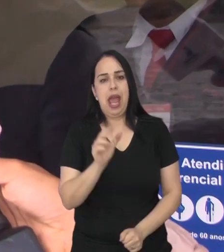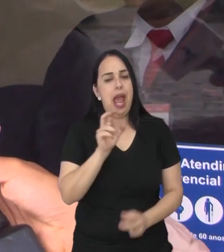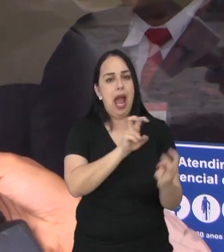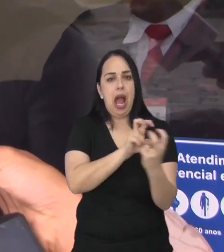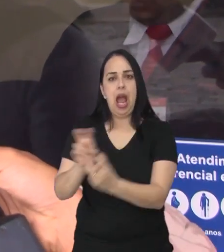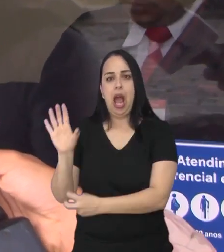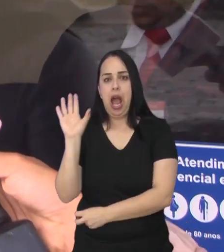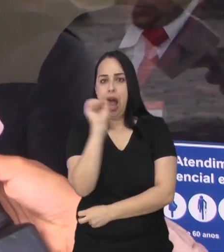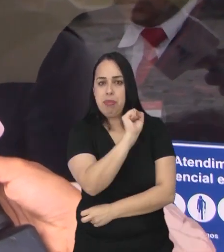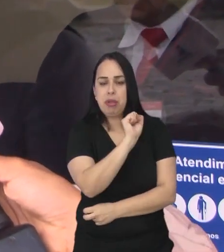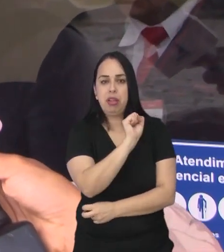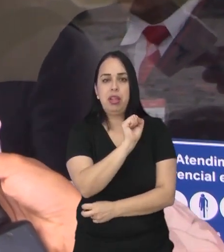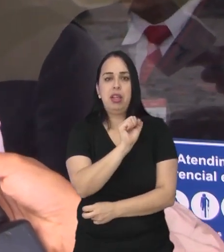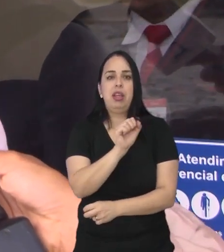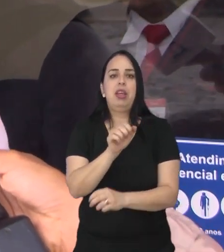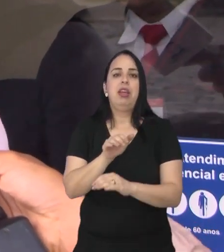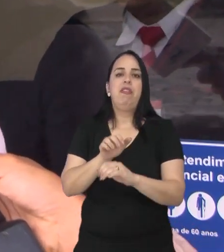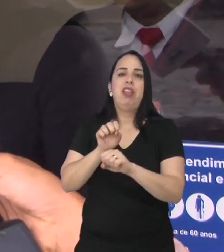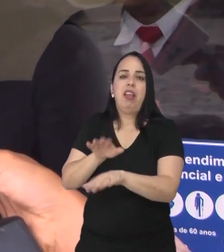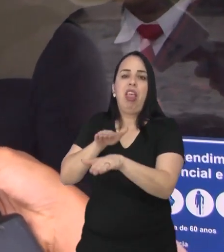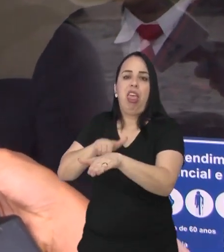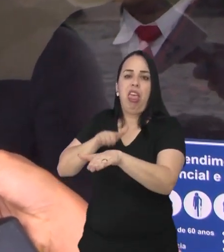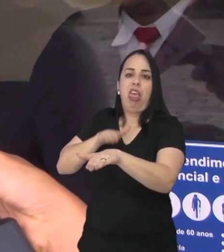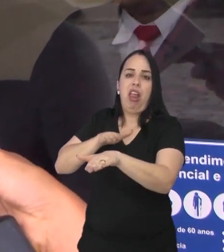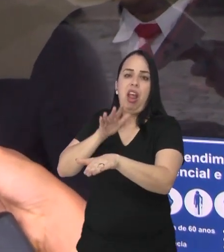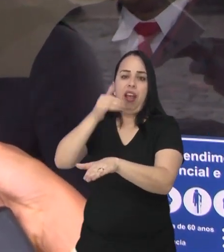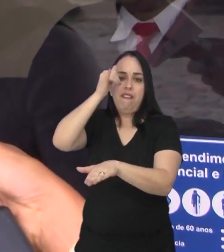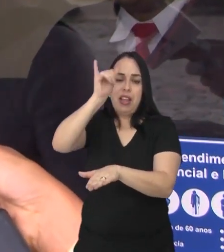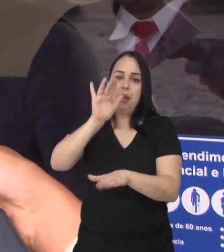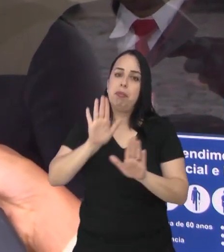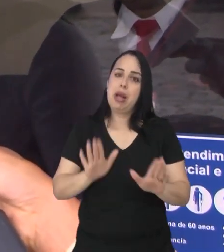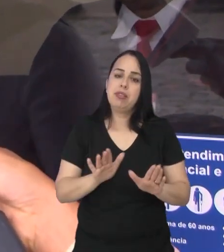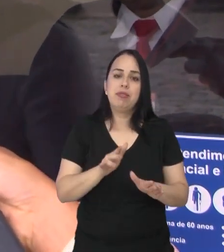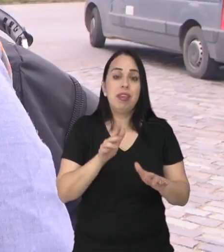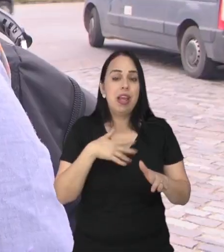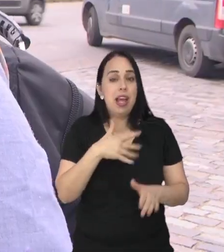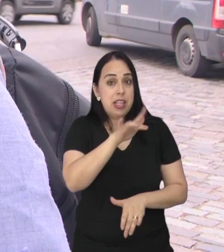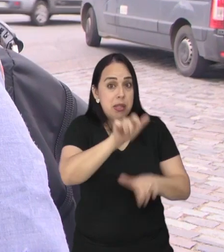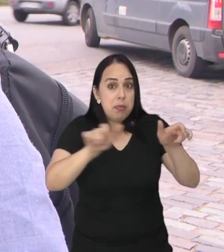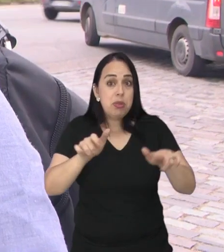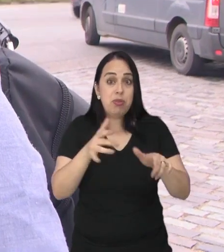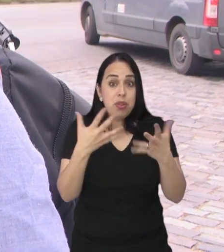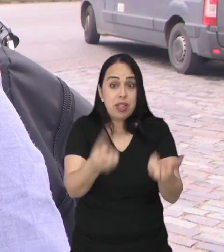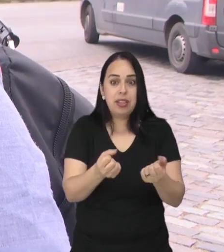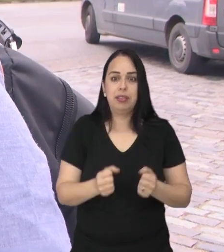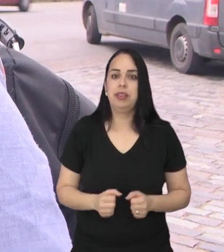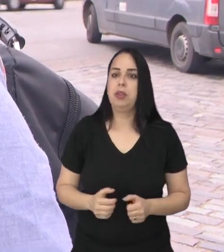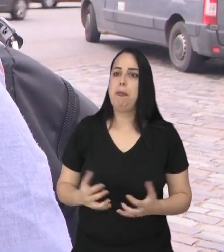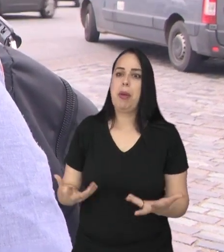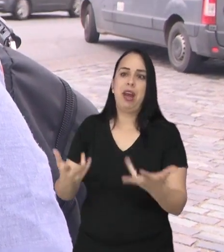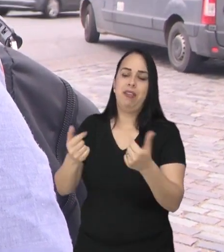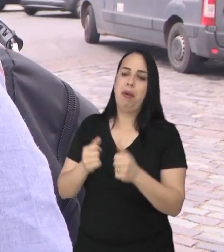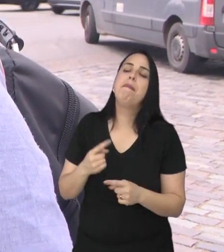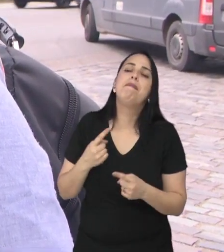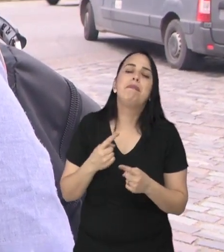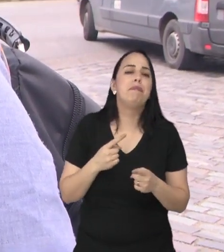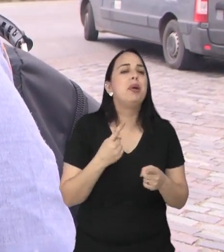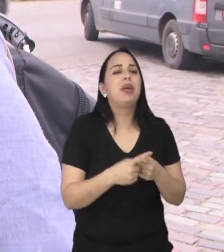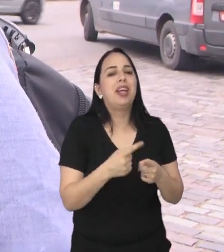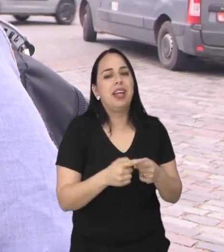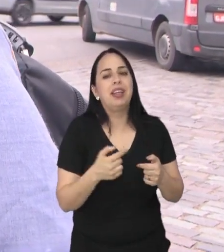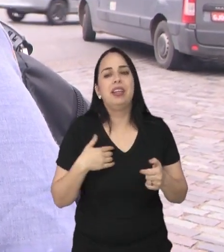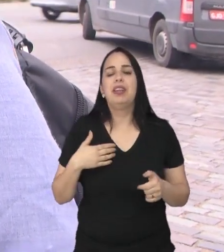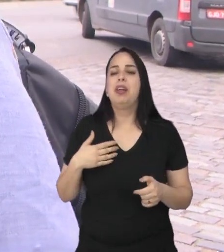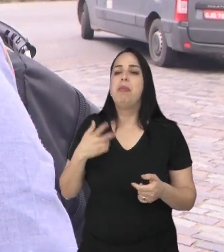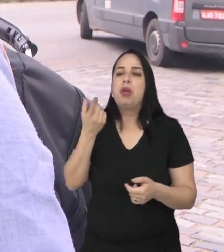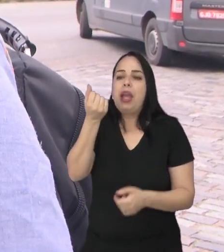mais rápido, evita trânsito. Agora tem que ver o volume se atende, né? Ia ser fantástico. Por quê? Por fácil